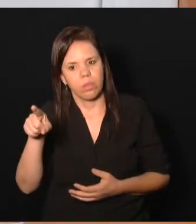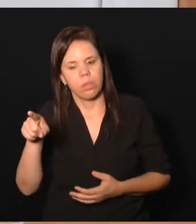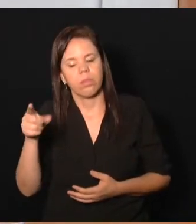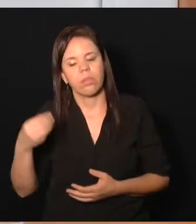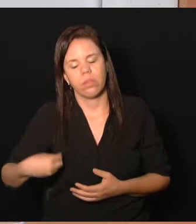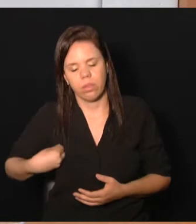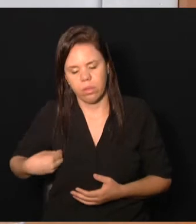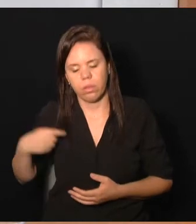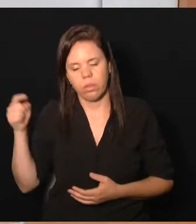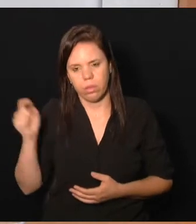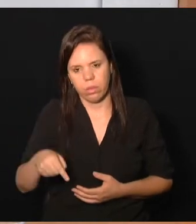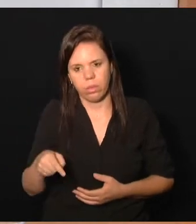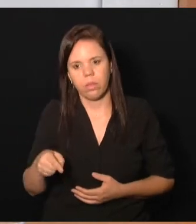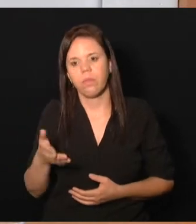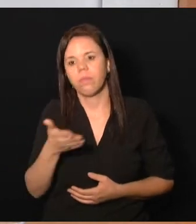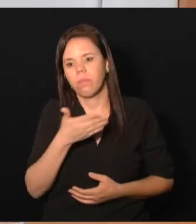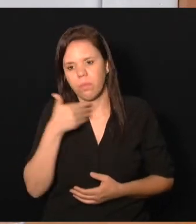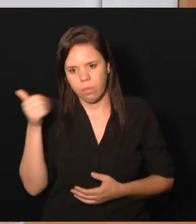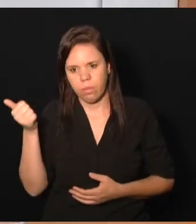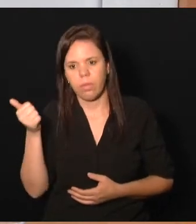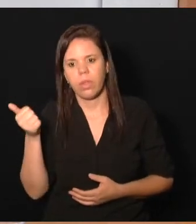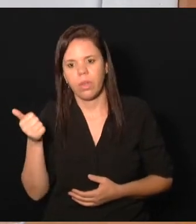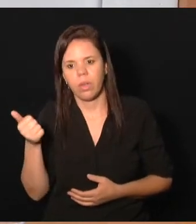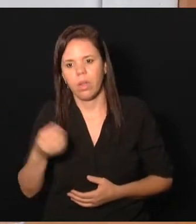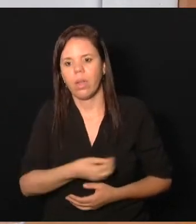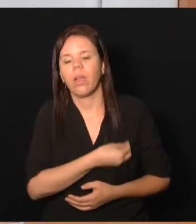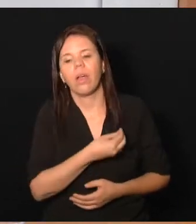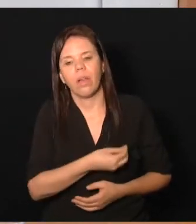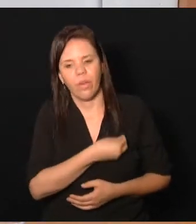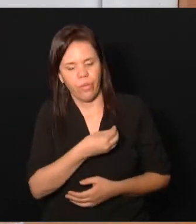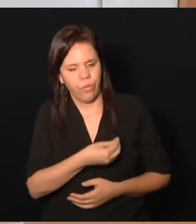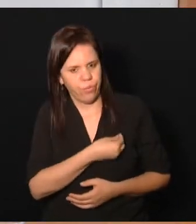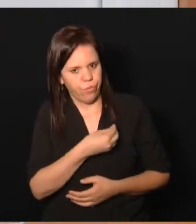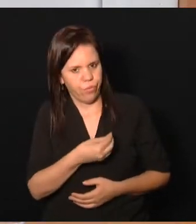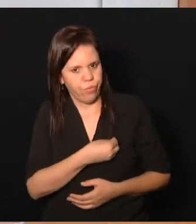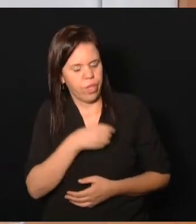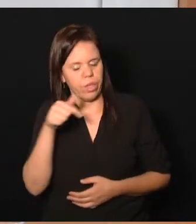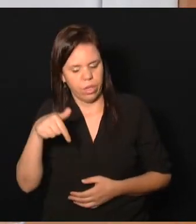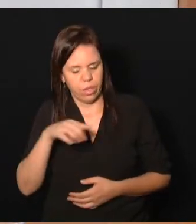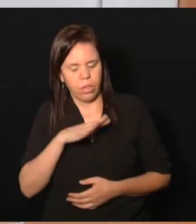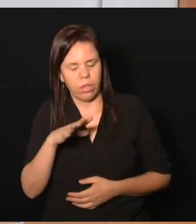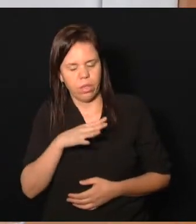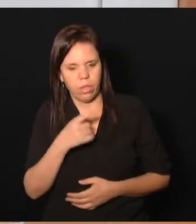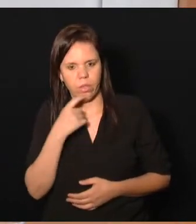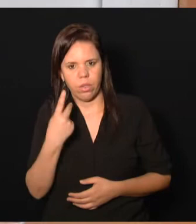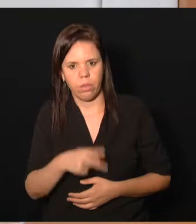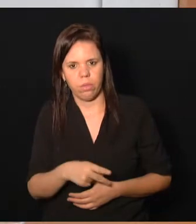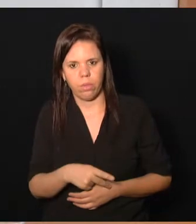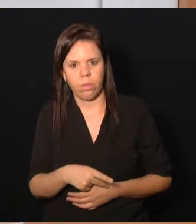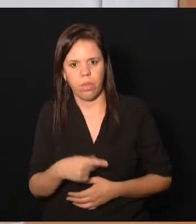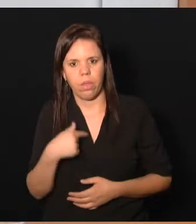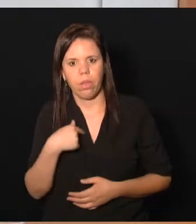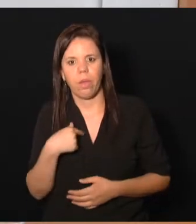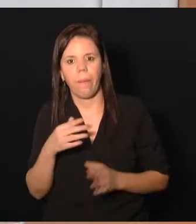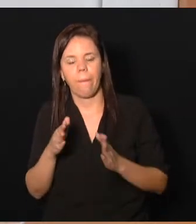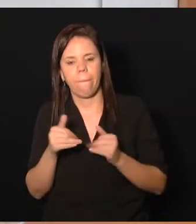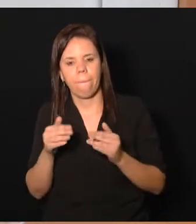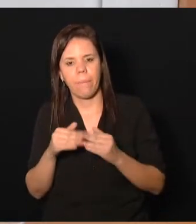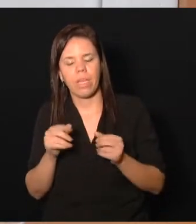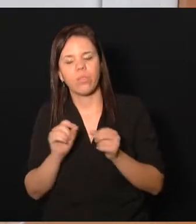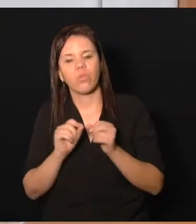aqui, melhorar a vida na cidade de Campinas. E o apelo que eu